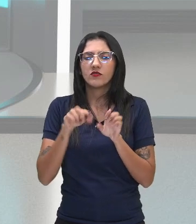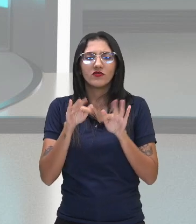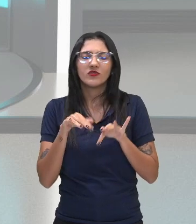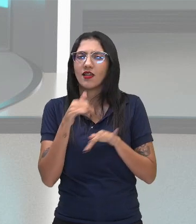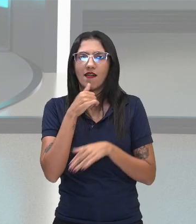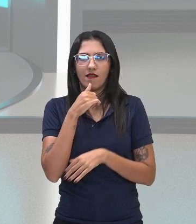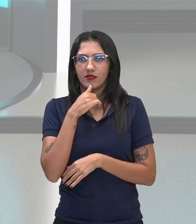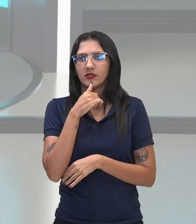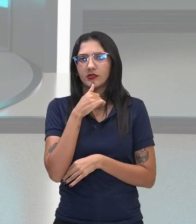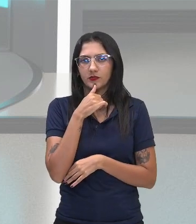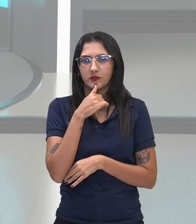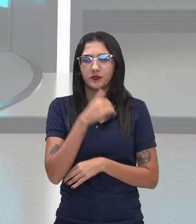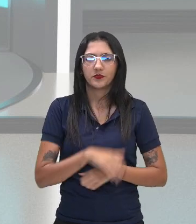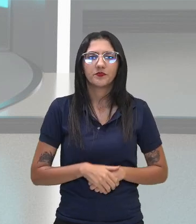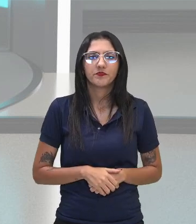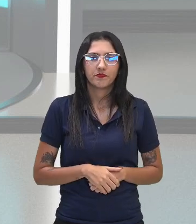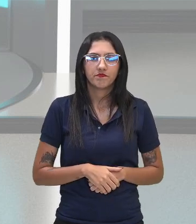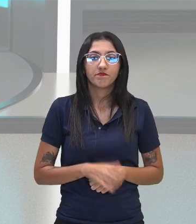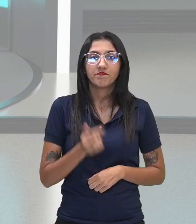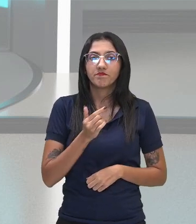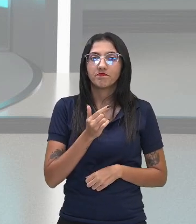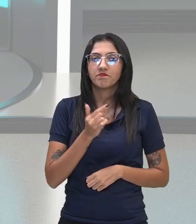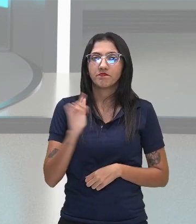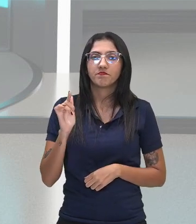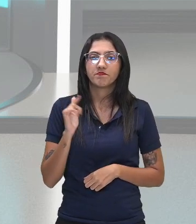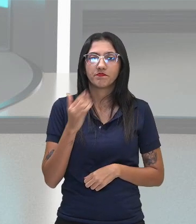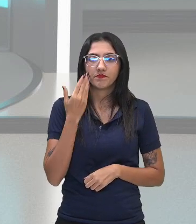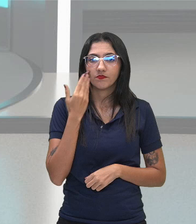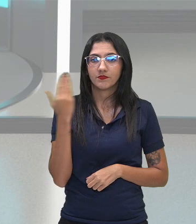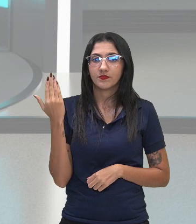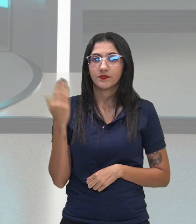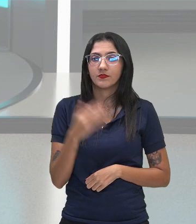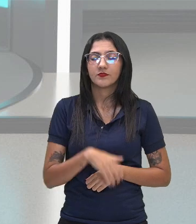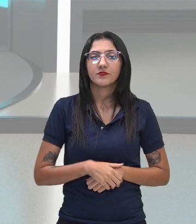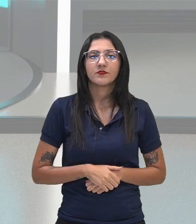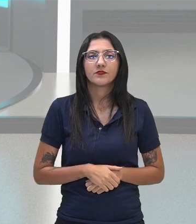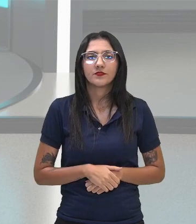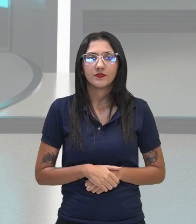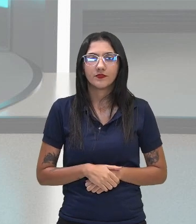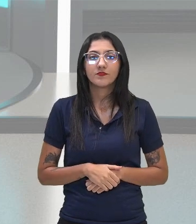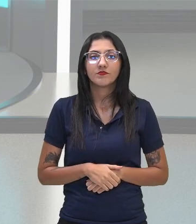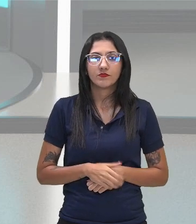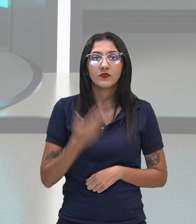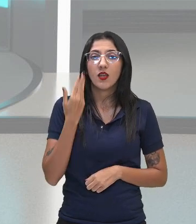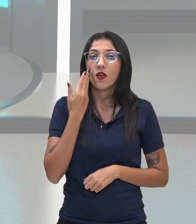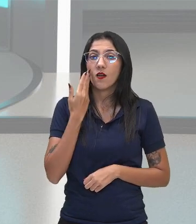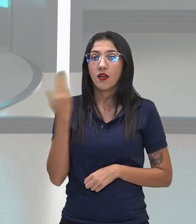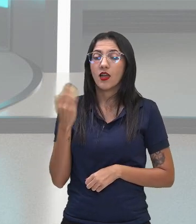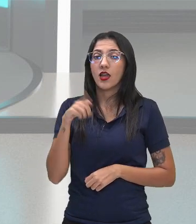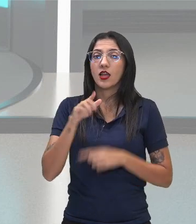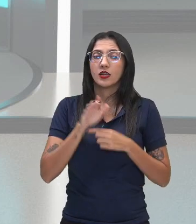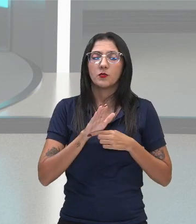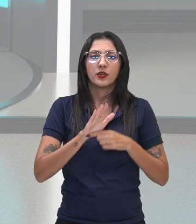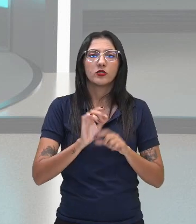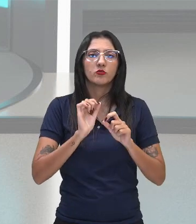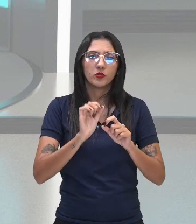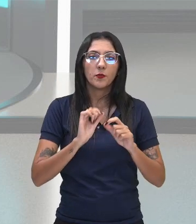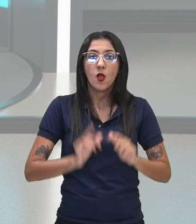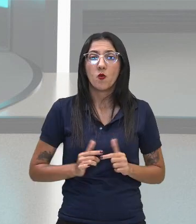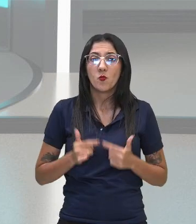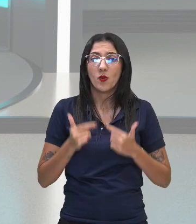forma, tá? Vamos ver o pretérito mais que perfeito. O mais que perfeito, ele exprime uma